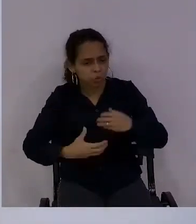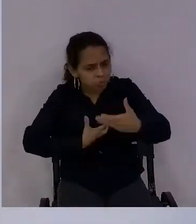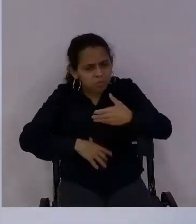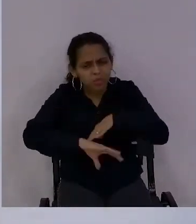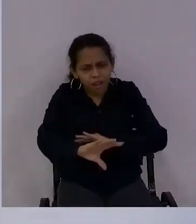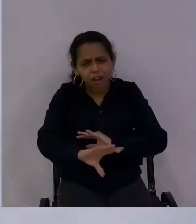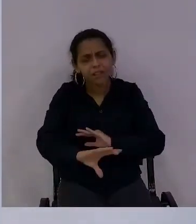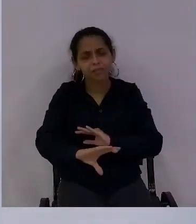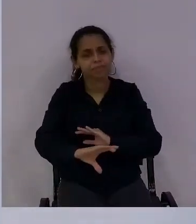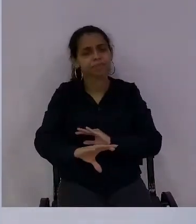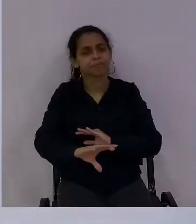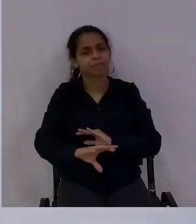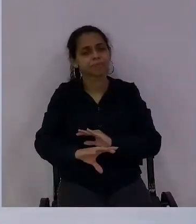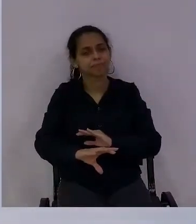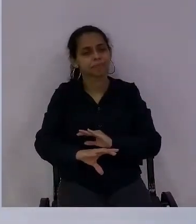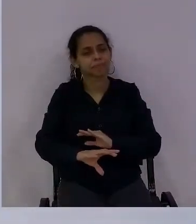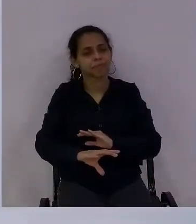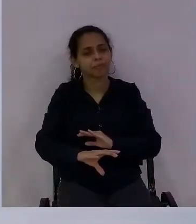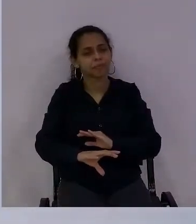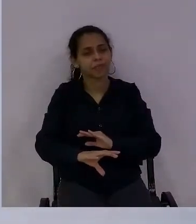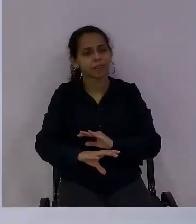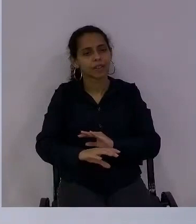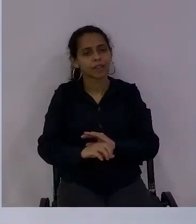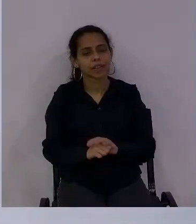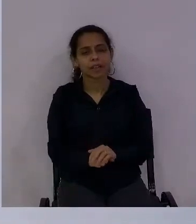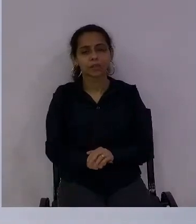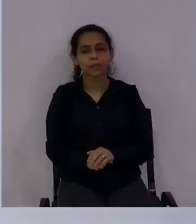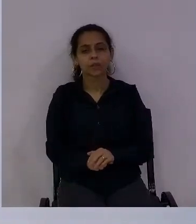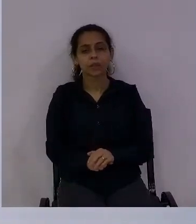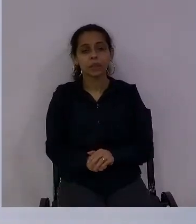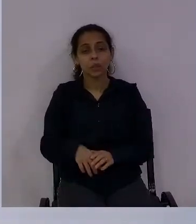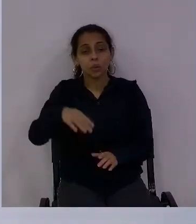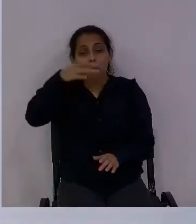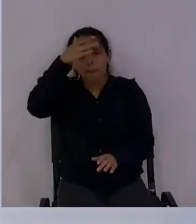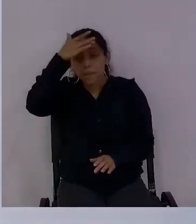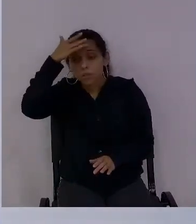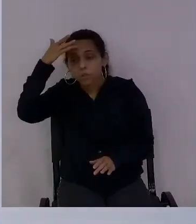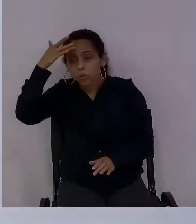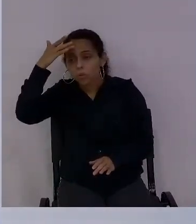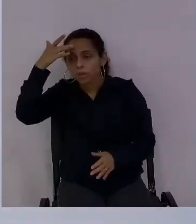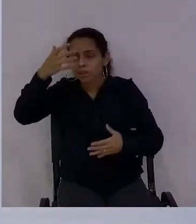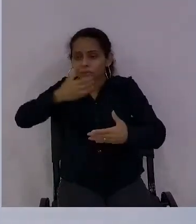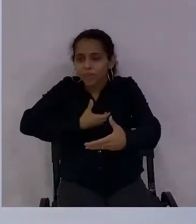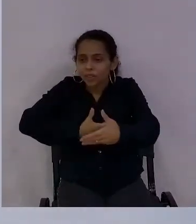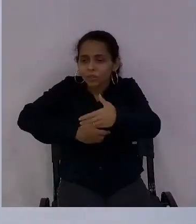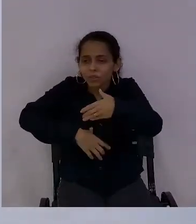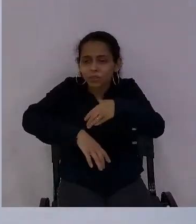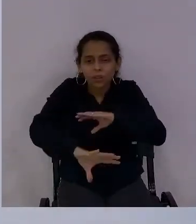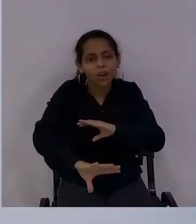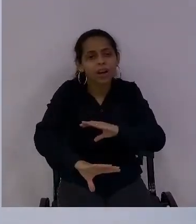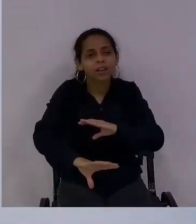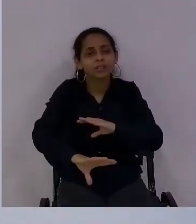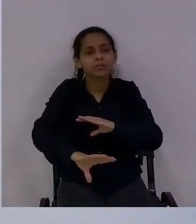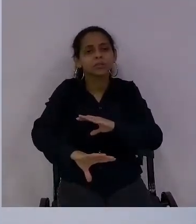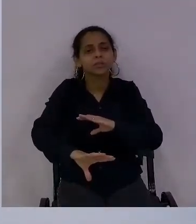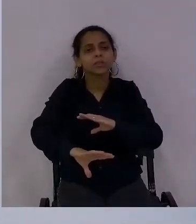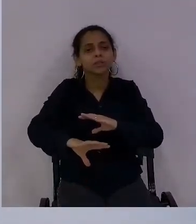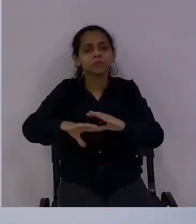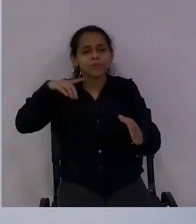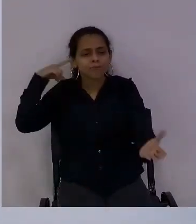Em todos esses casos, nós temos a ilustração de pessoas assumindo o papel de outras para cumprir deveres e obrigações.